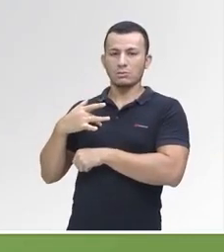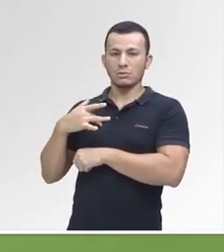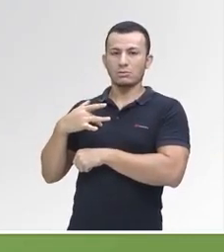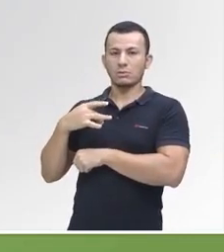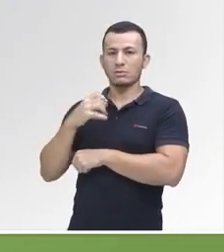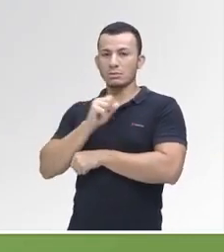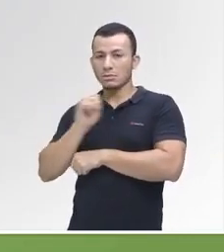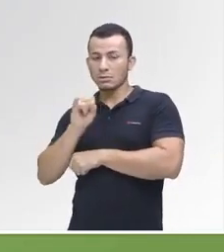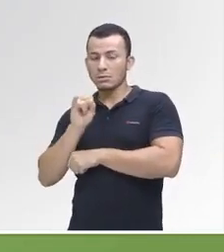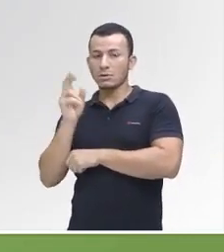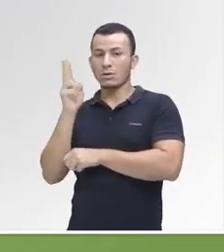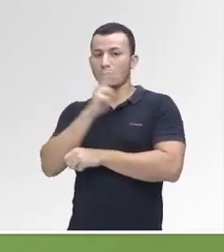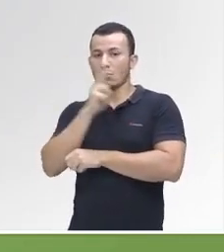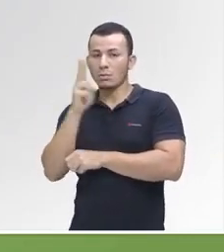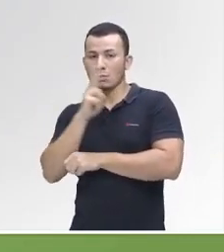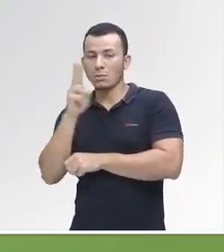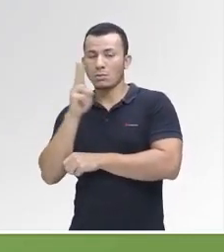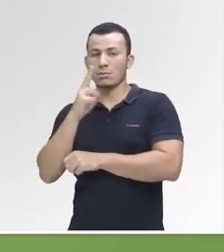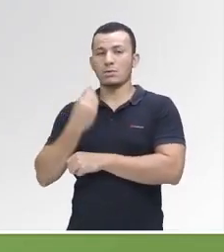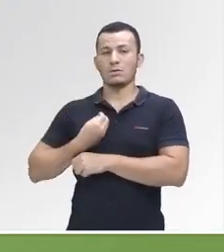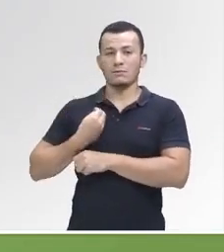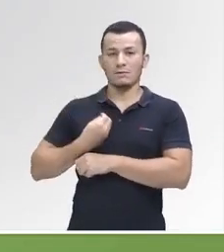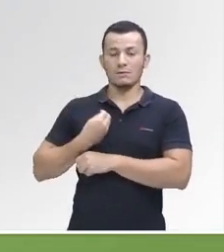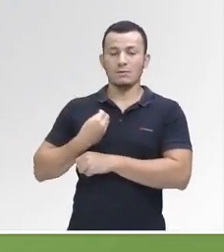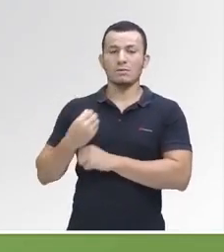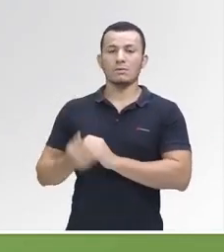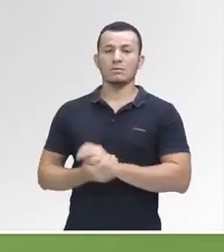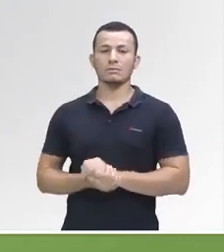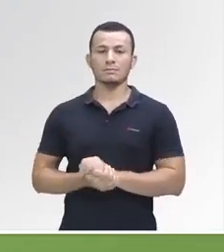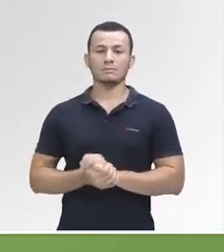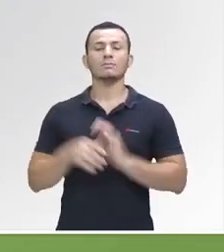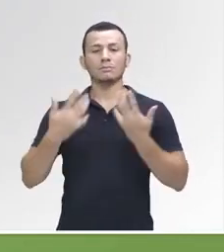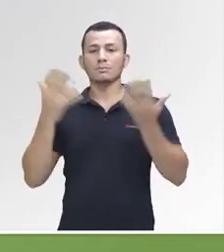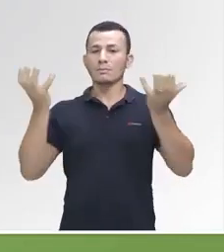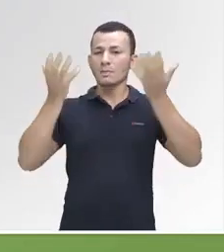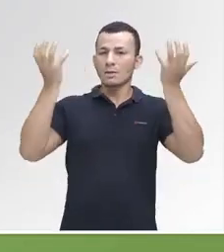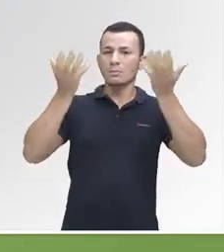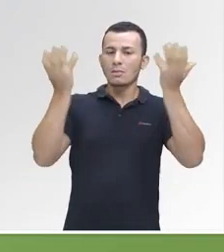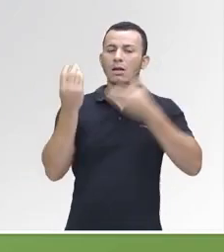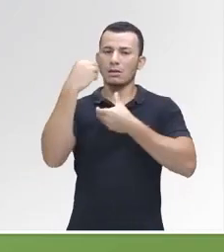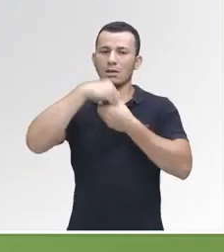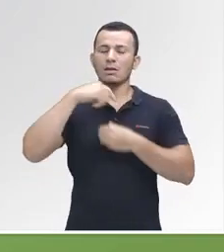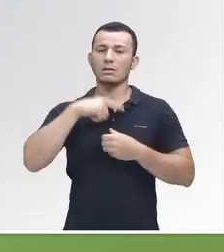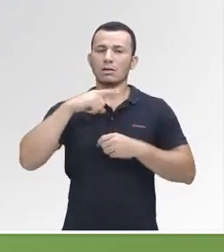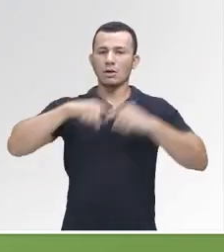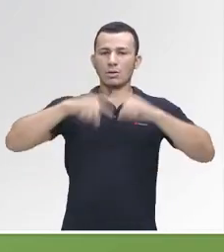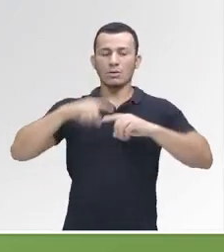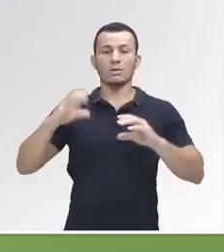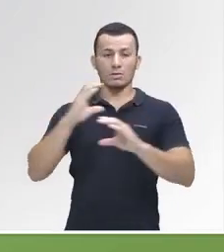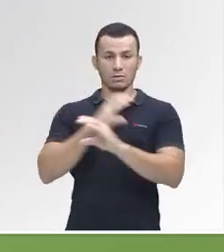situação de risco. Então, a ambulância já vem preparada ali para